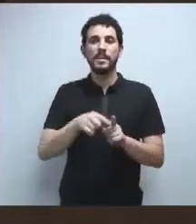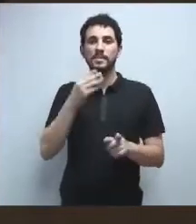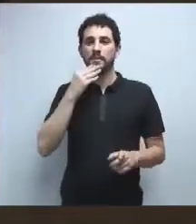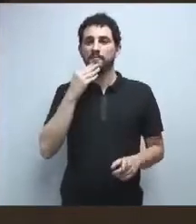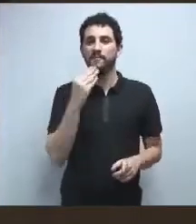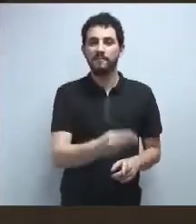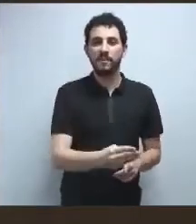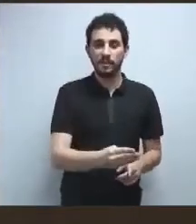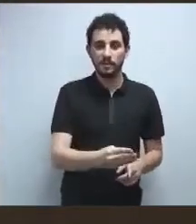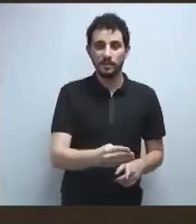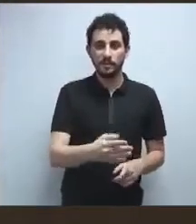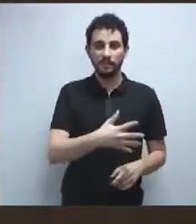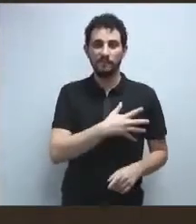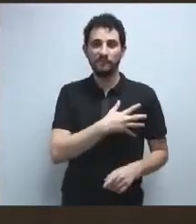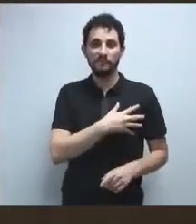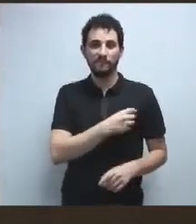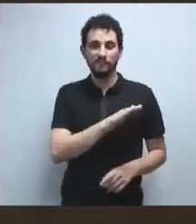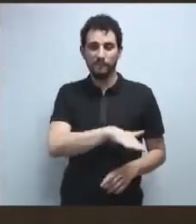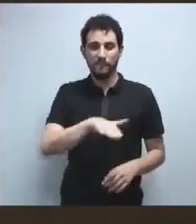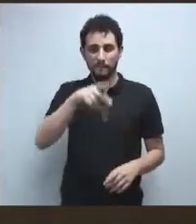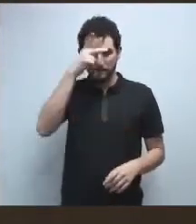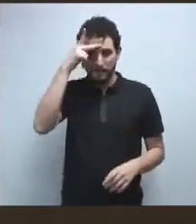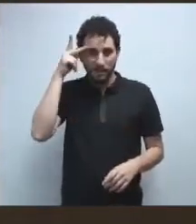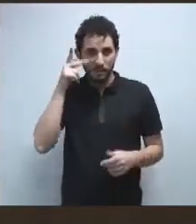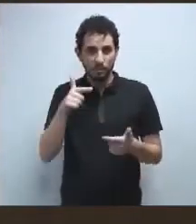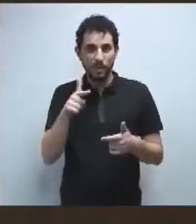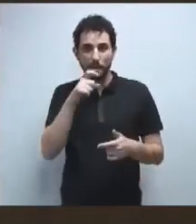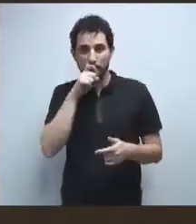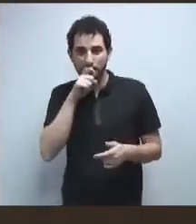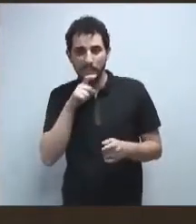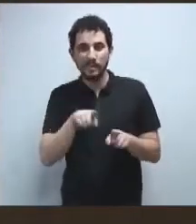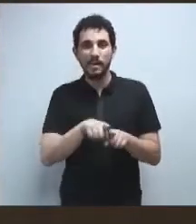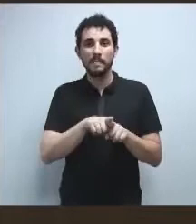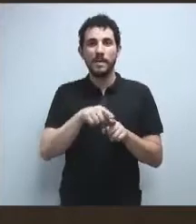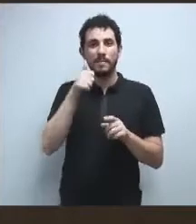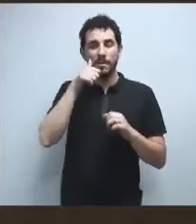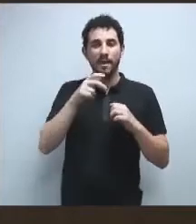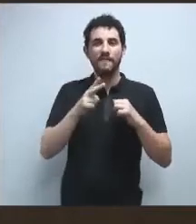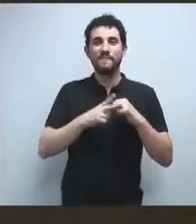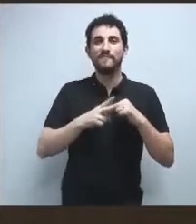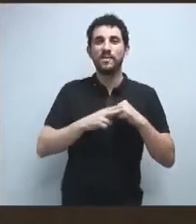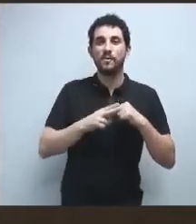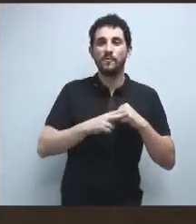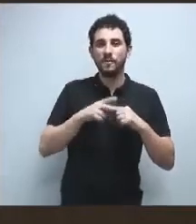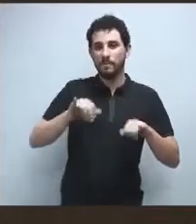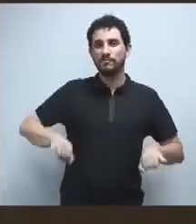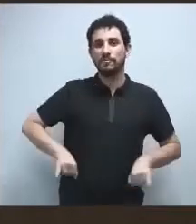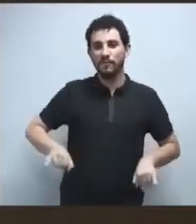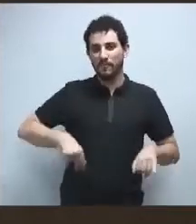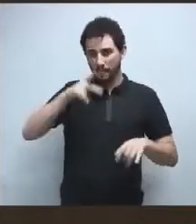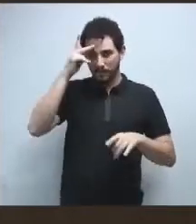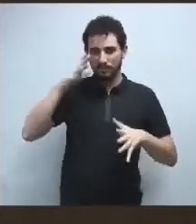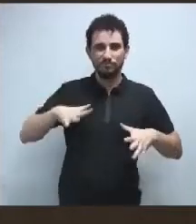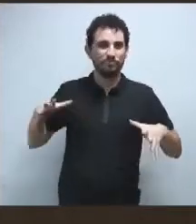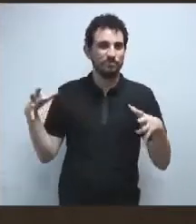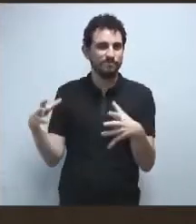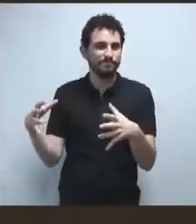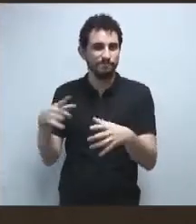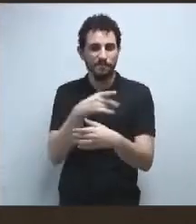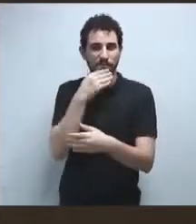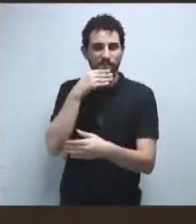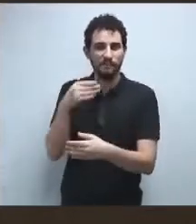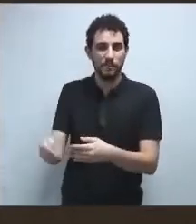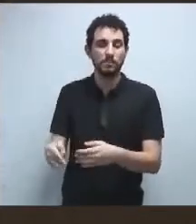porque sempre atuava a favor dos hipossuficientes e no interior de são paulo nós